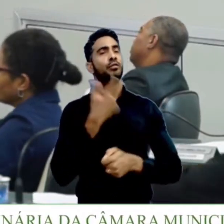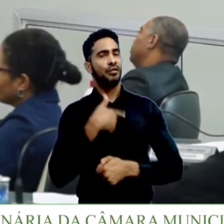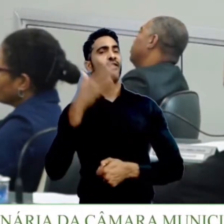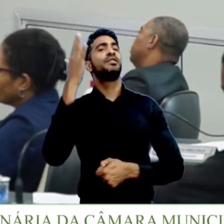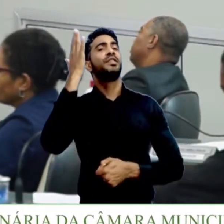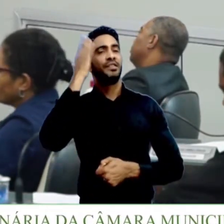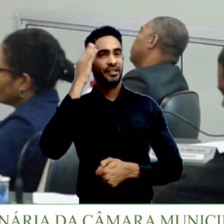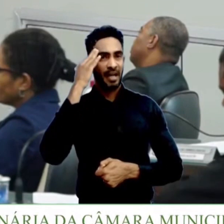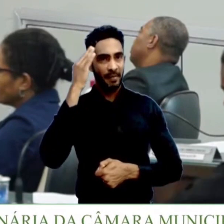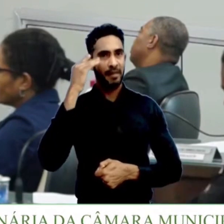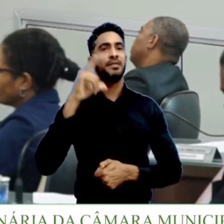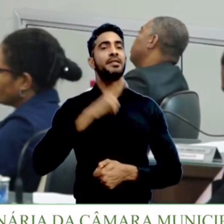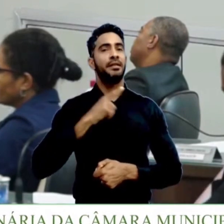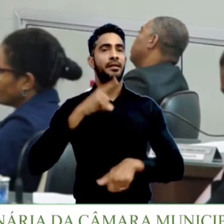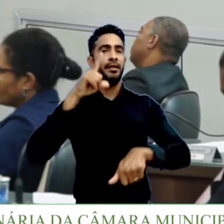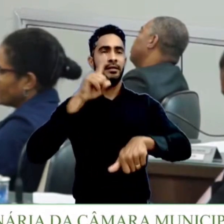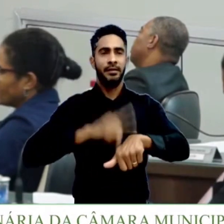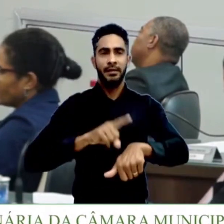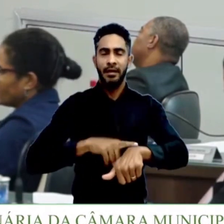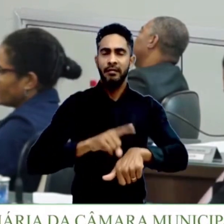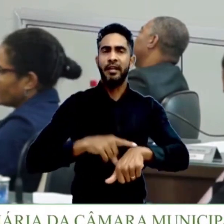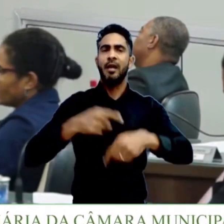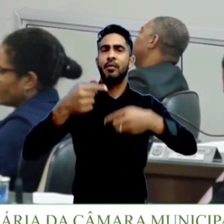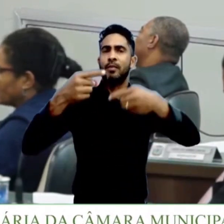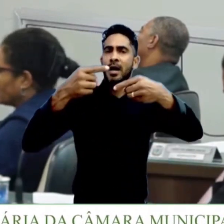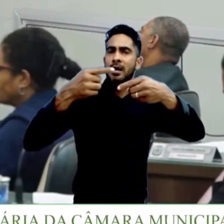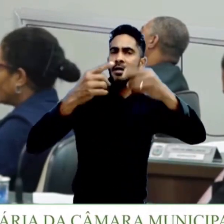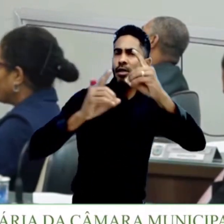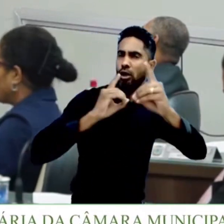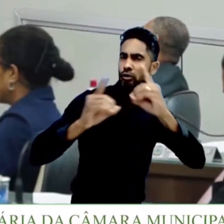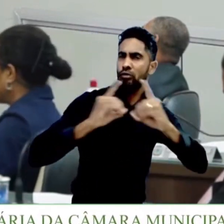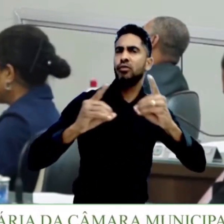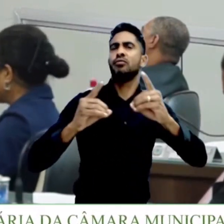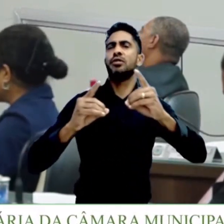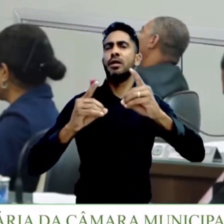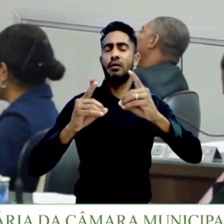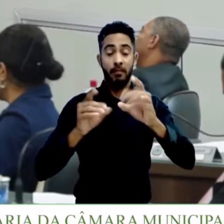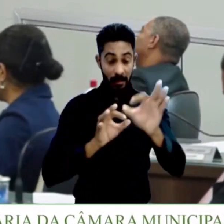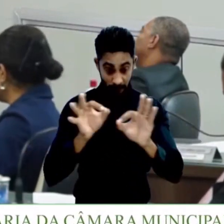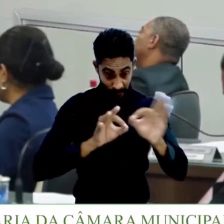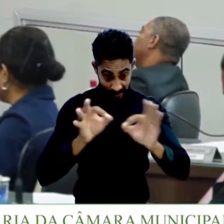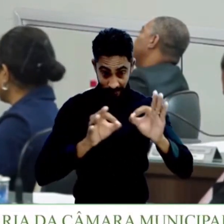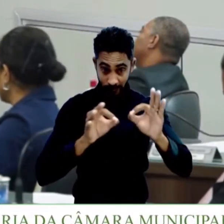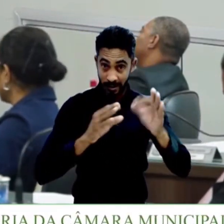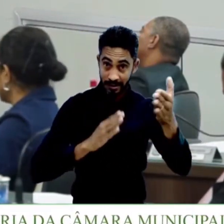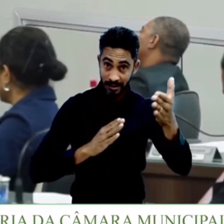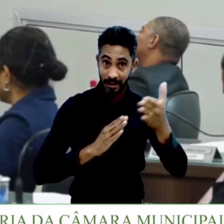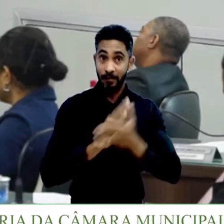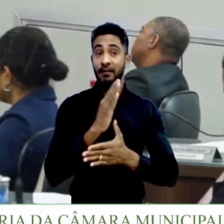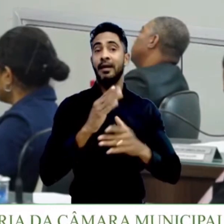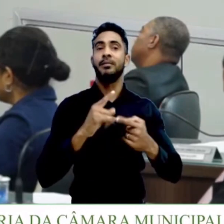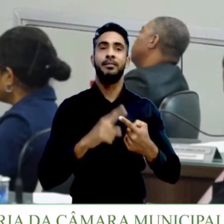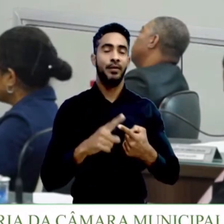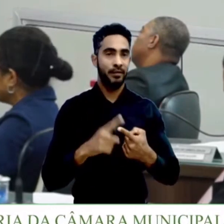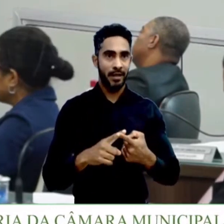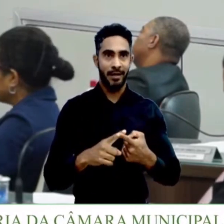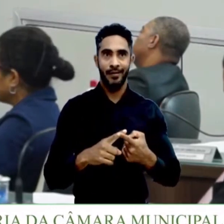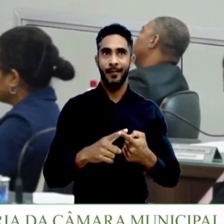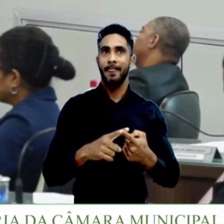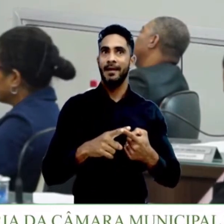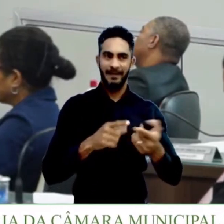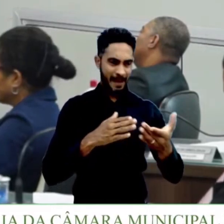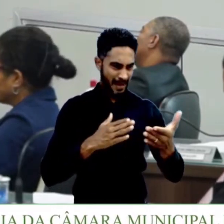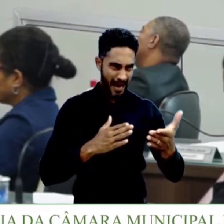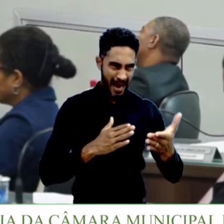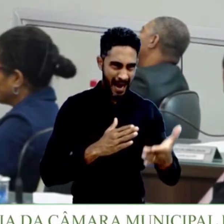vai levar um tempo para essa discussão e para esse plano ser aprovado. Por quê? Ninguém vai